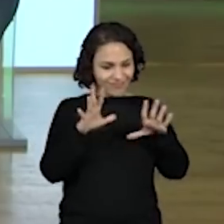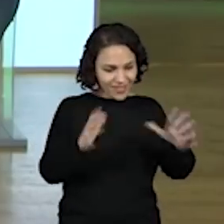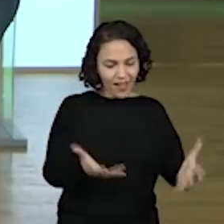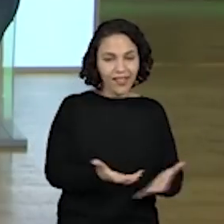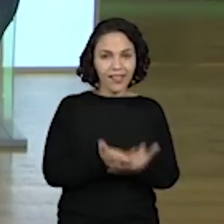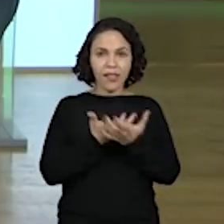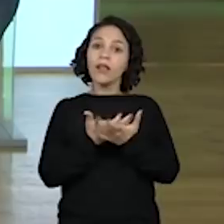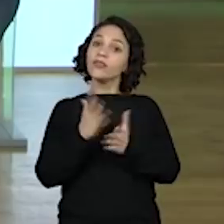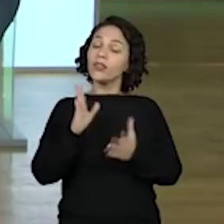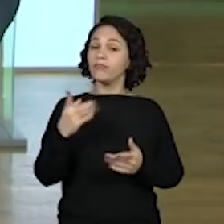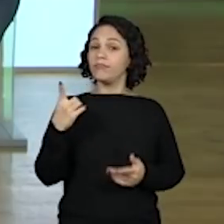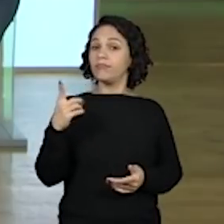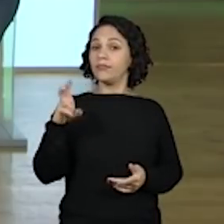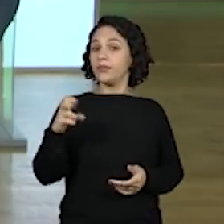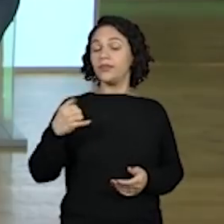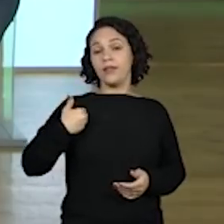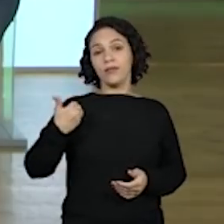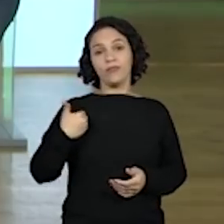15 anos.